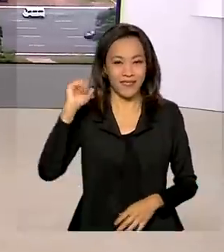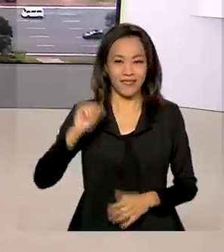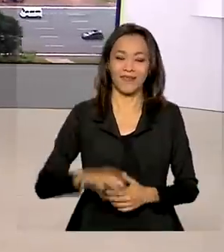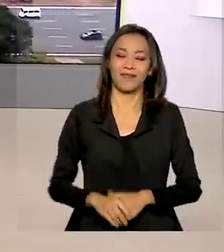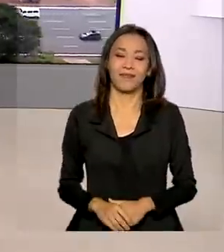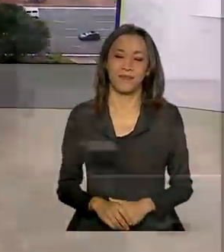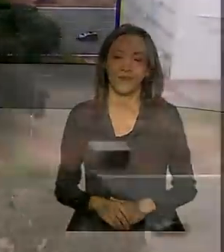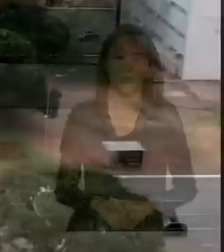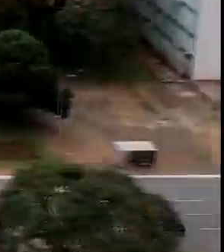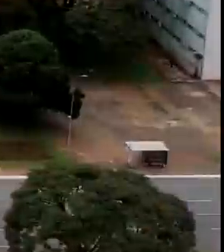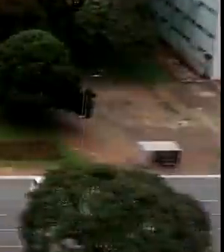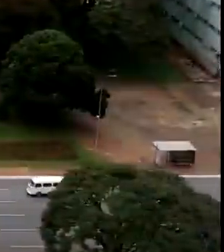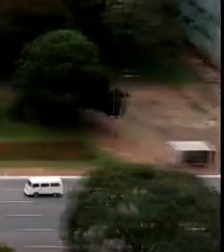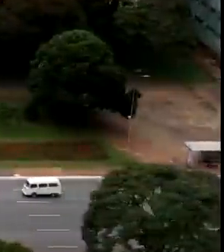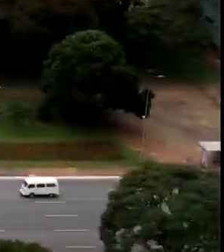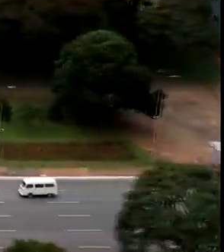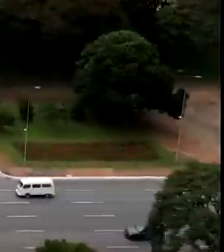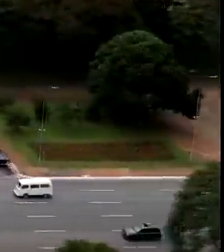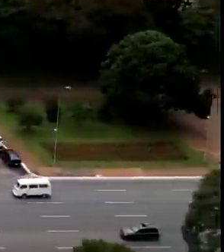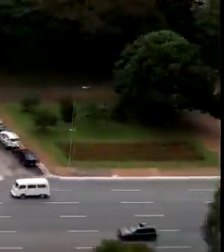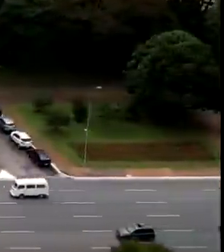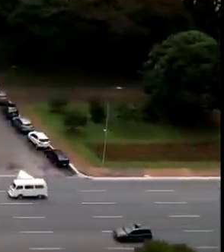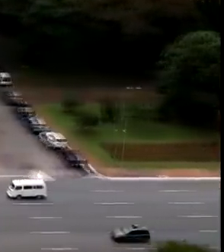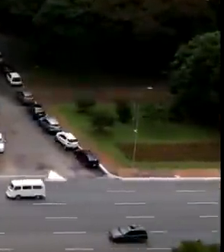Tchau, tchau.